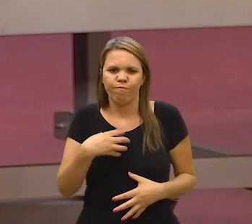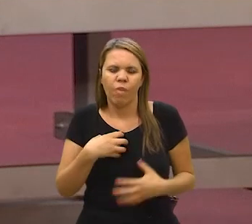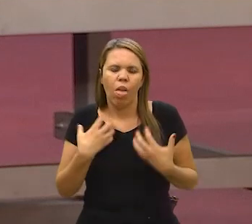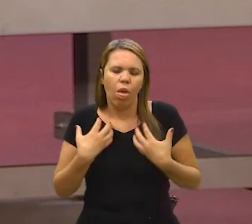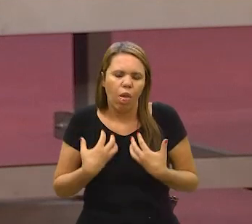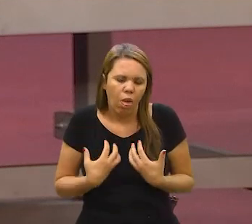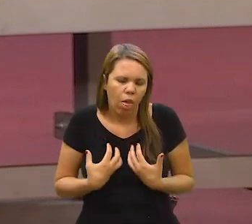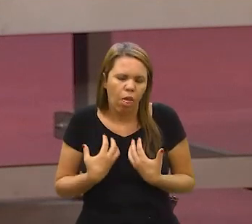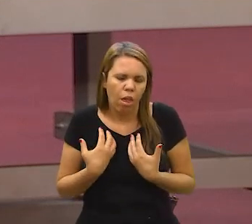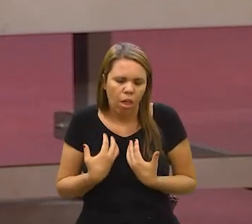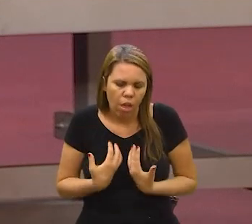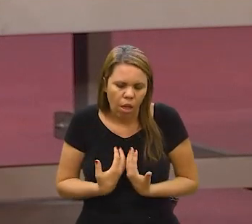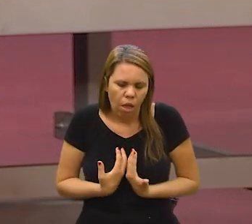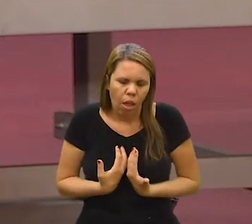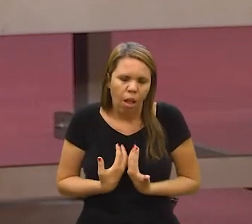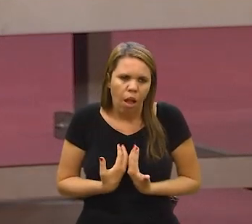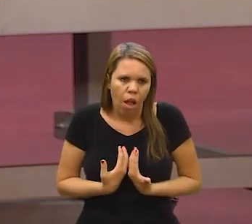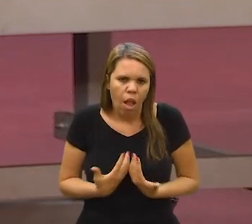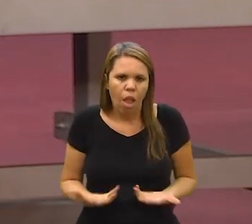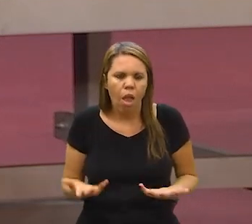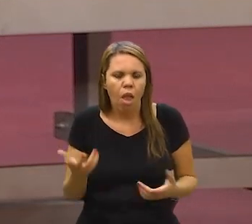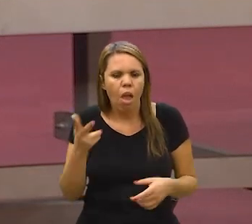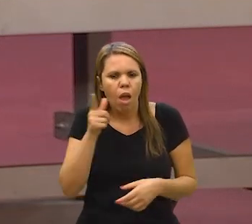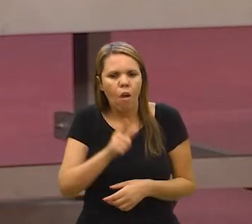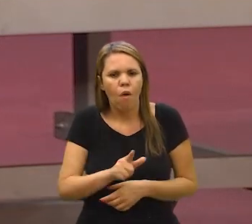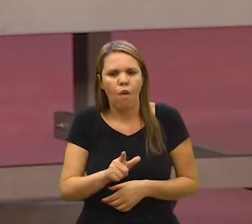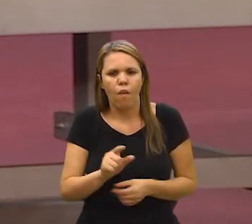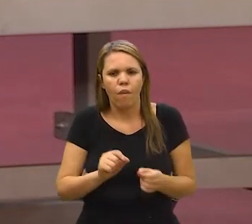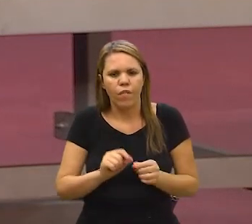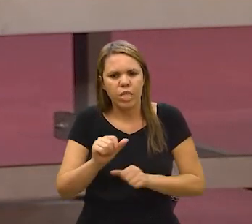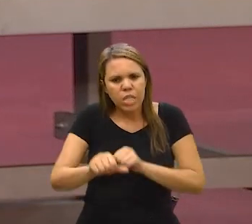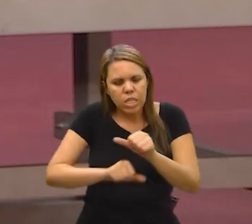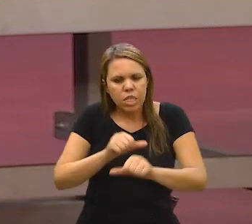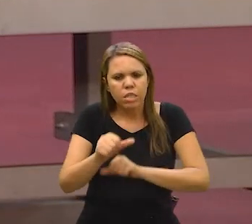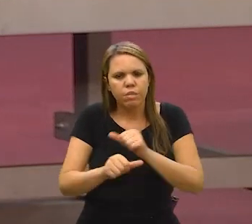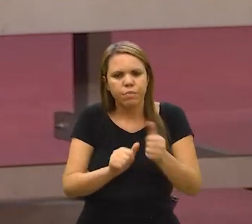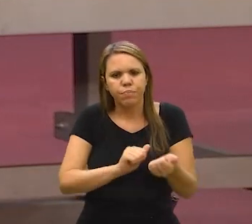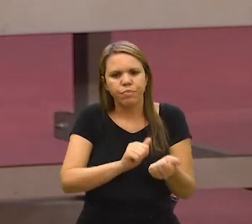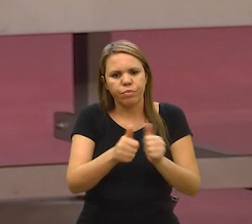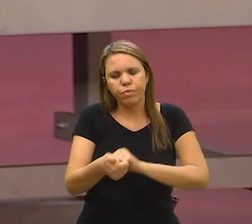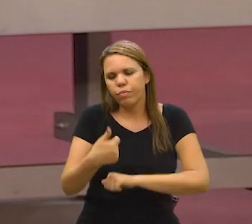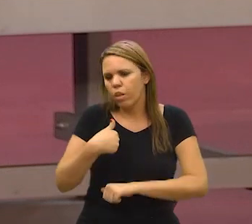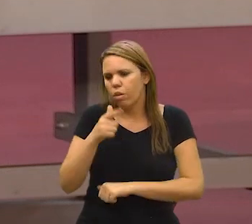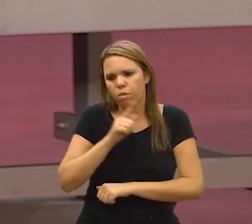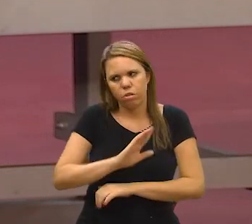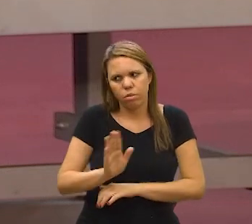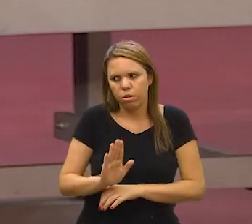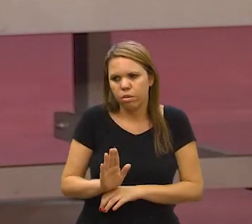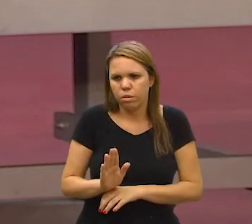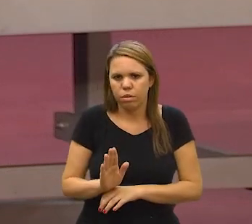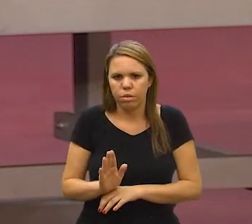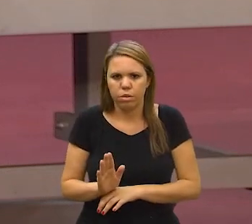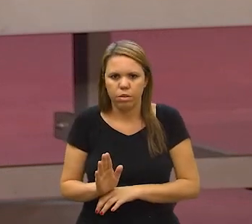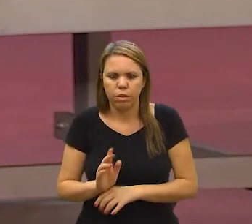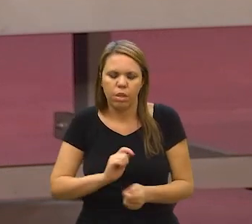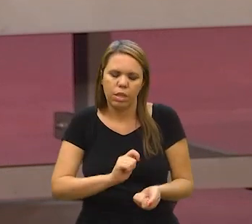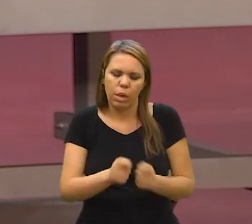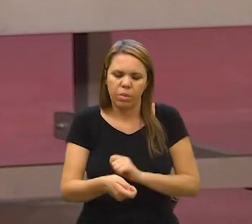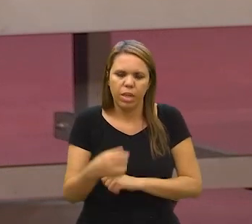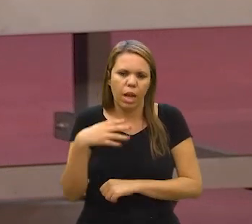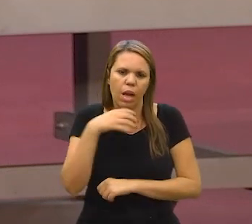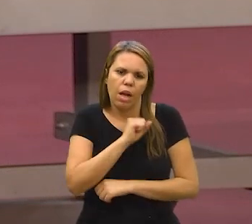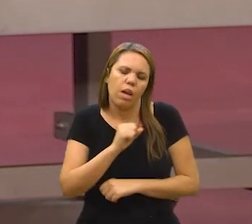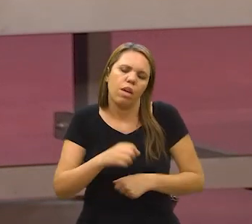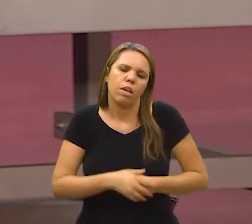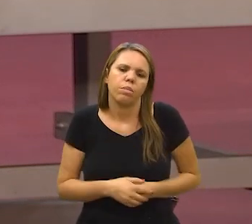senti um pouco do cansaço, eu senti um pouco... Ele conseguiu fazer mudanças no jogo que eu não consegui me